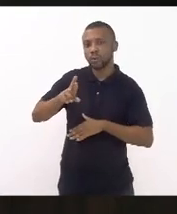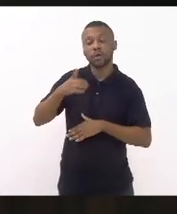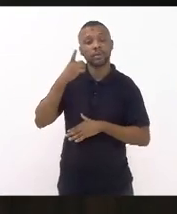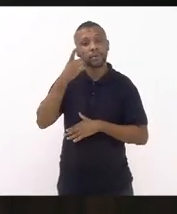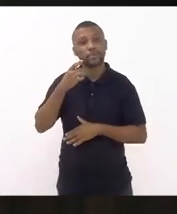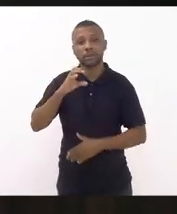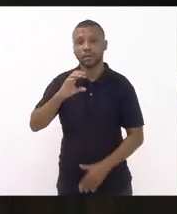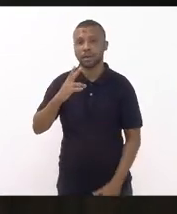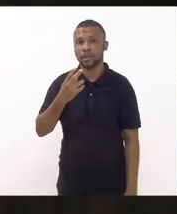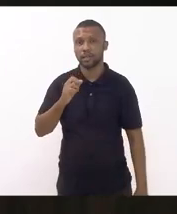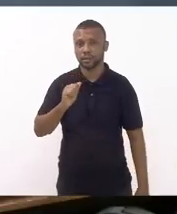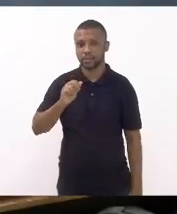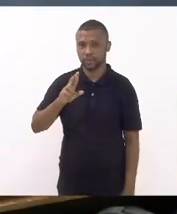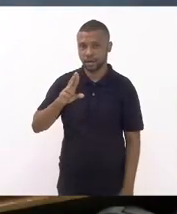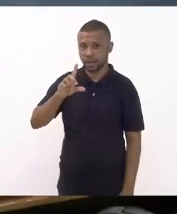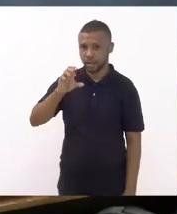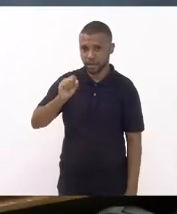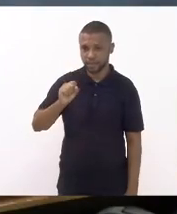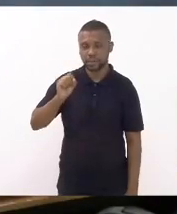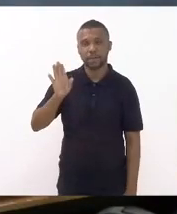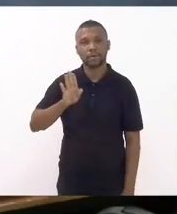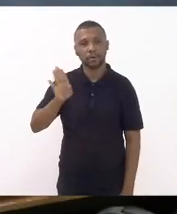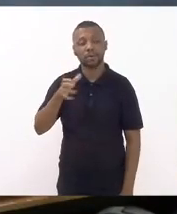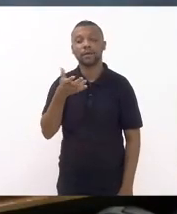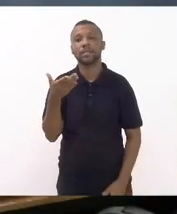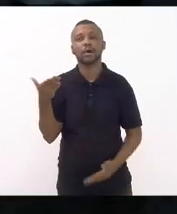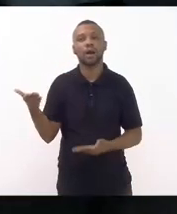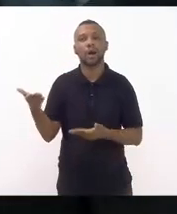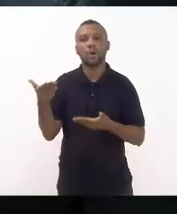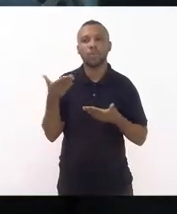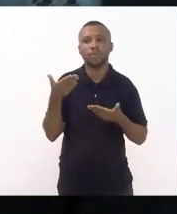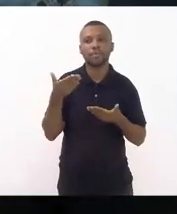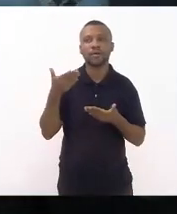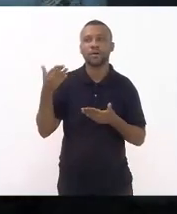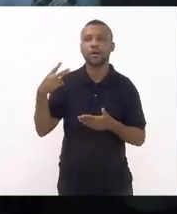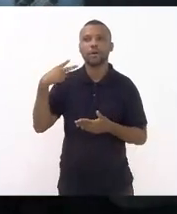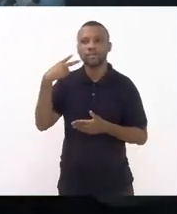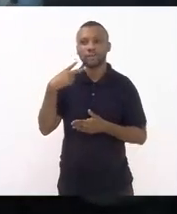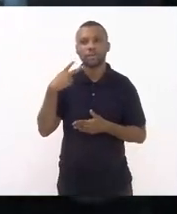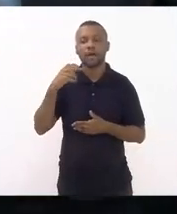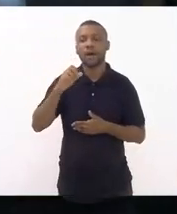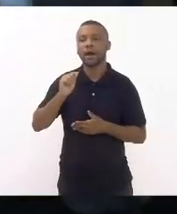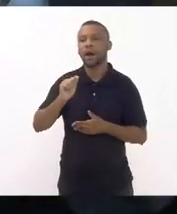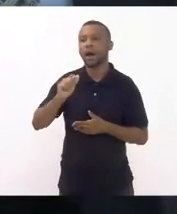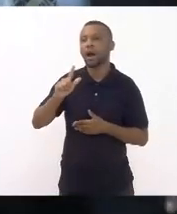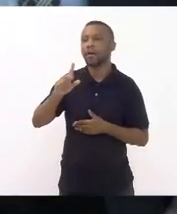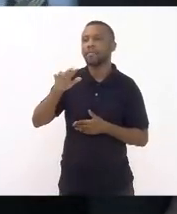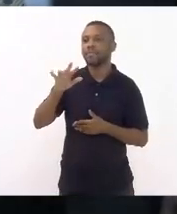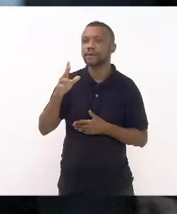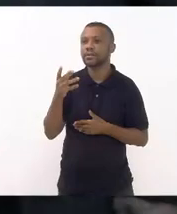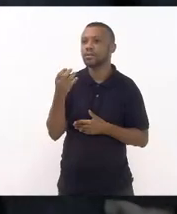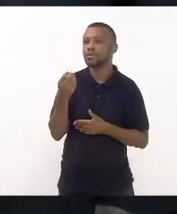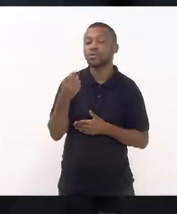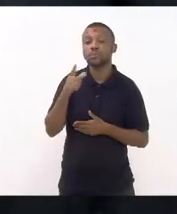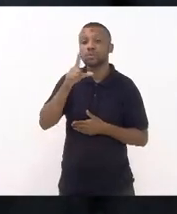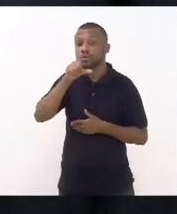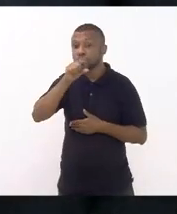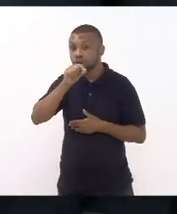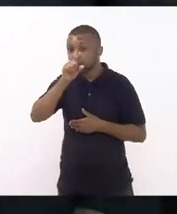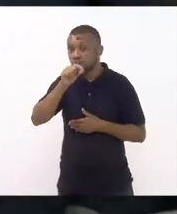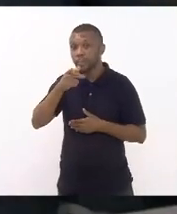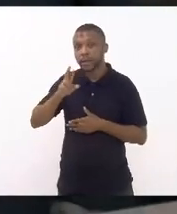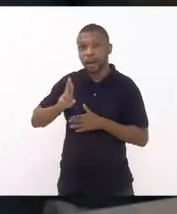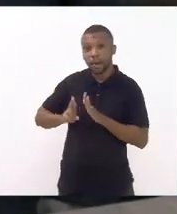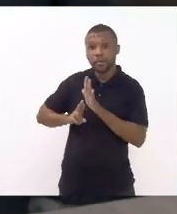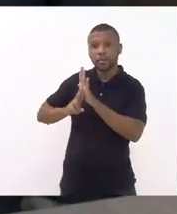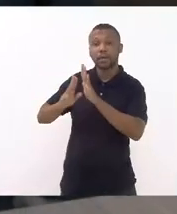deputado Charles Batista. Eu queria convidar aqui o vereador Alvinho de Nilópolis, que representa a Escola